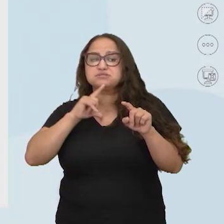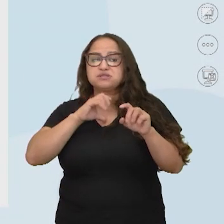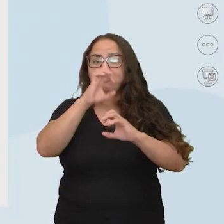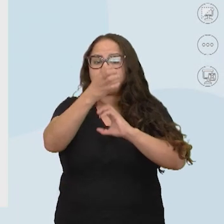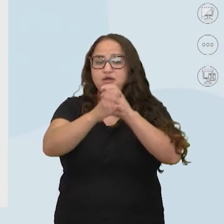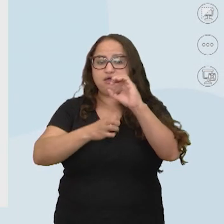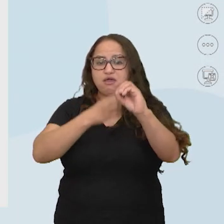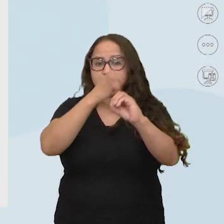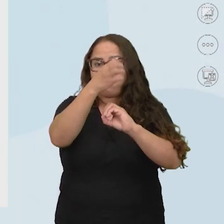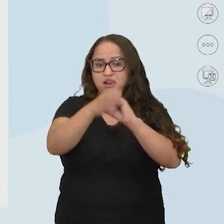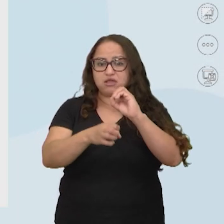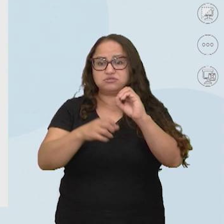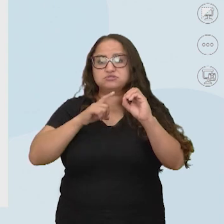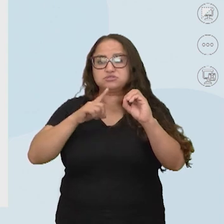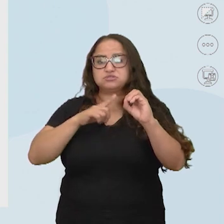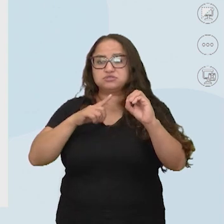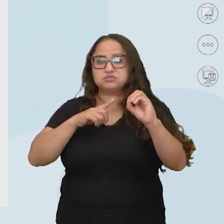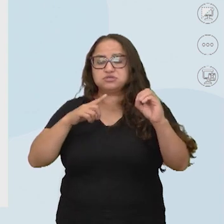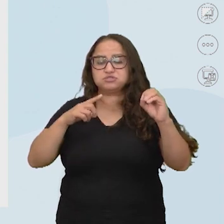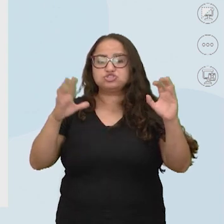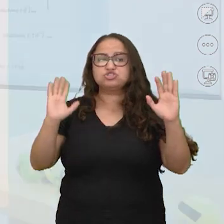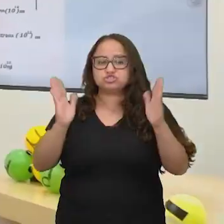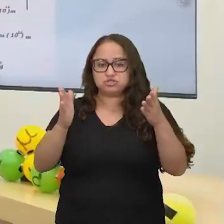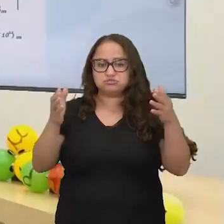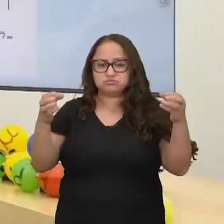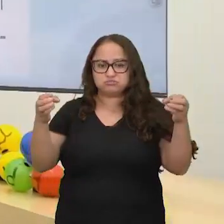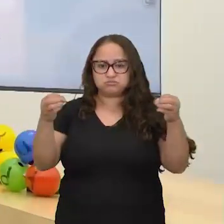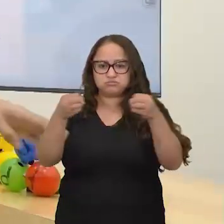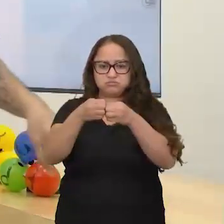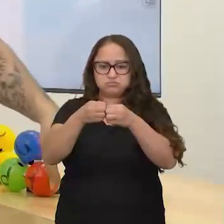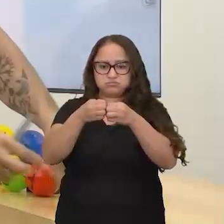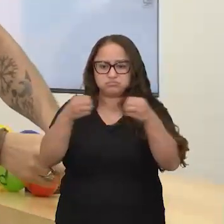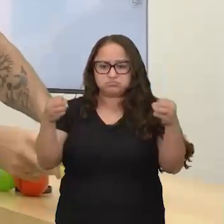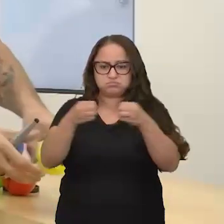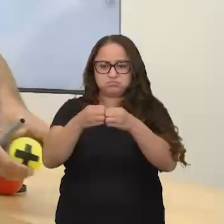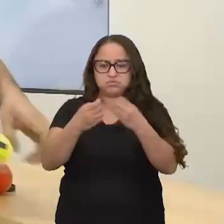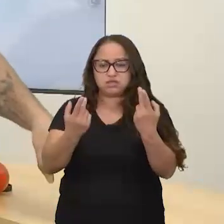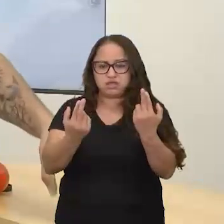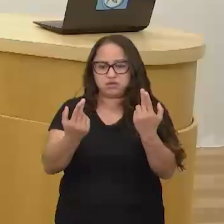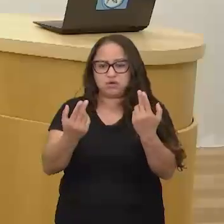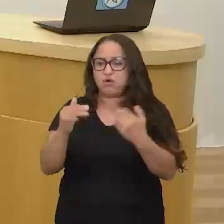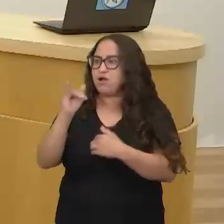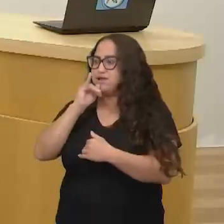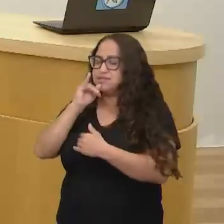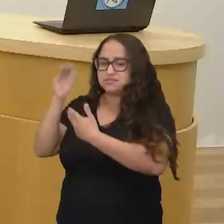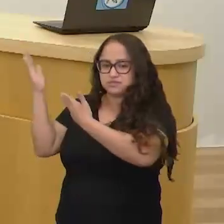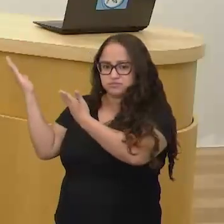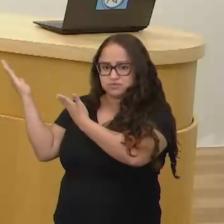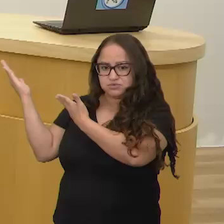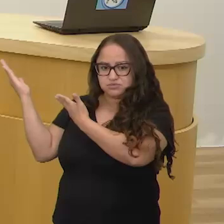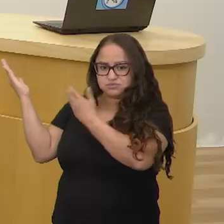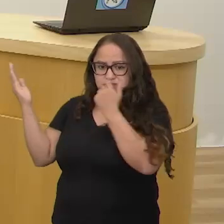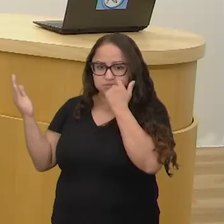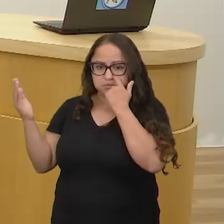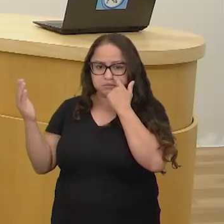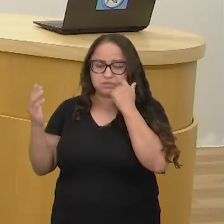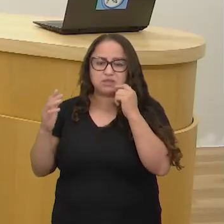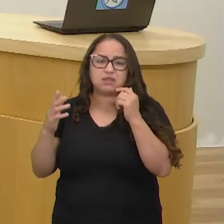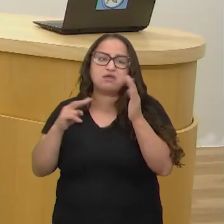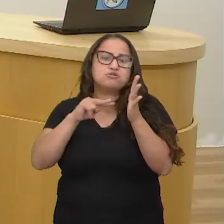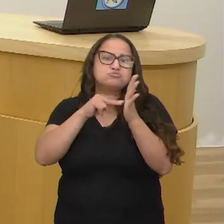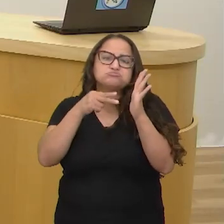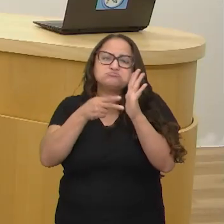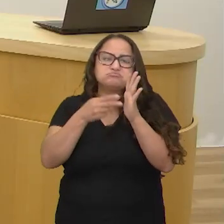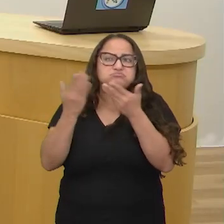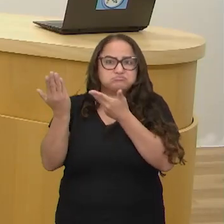elétron, você tem aí uma atração elétrica. Então, essa atrai. Que é igual aqui, ó. Vamos ver um exemplo aqui, ó. Aqui eu vou fazer uma simulação, uma